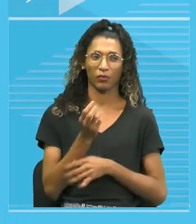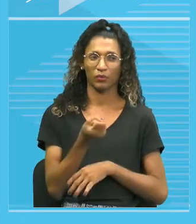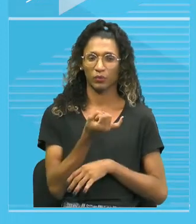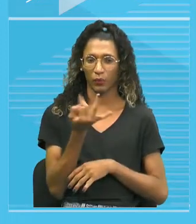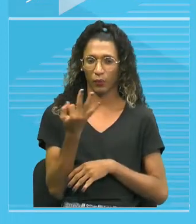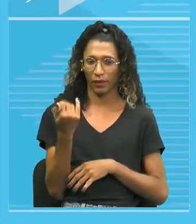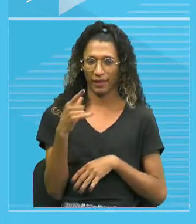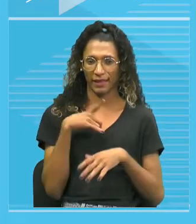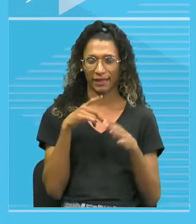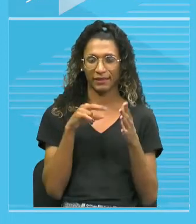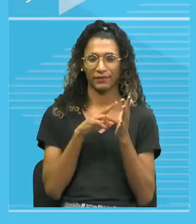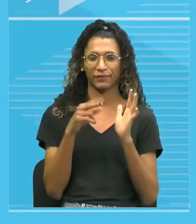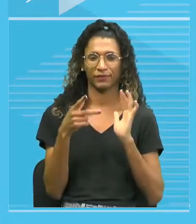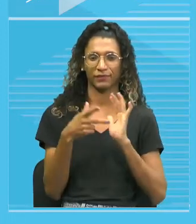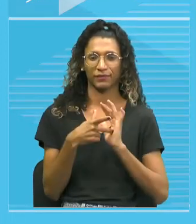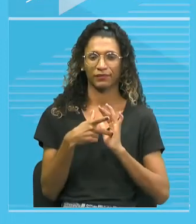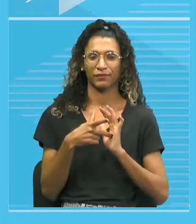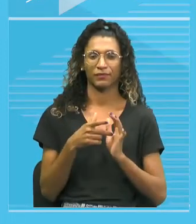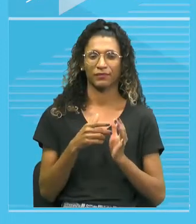significativas,